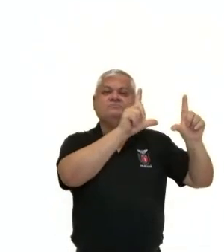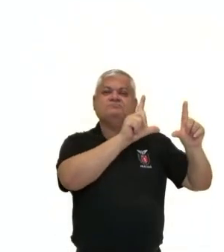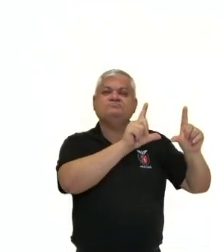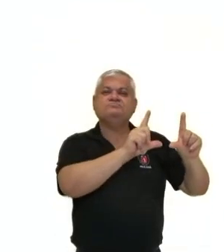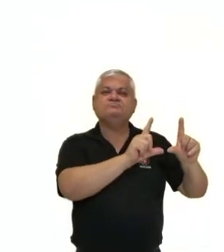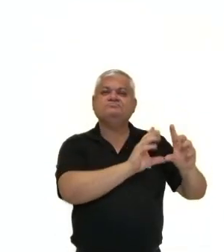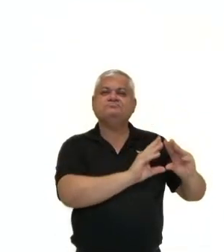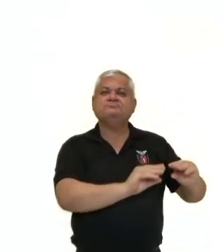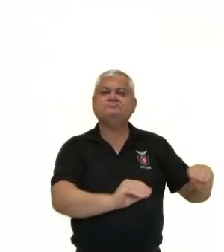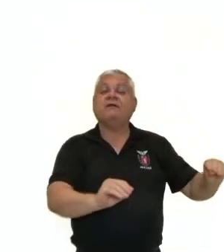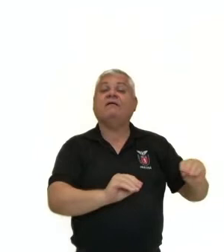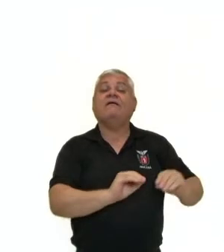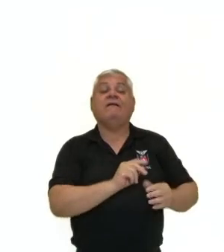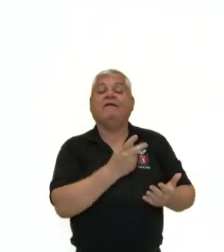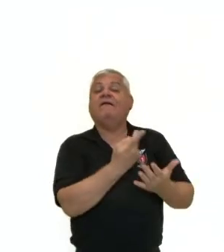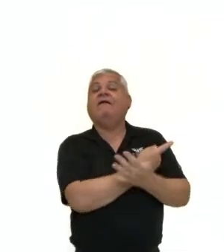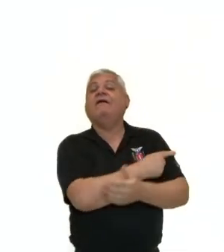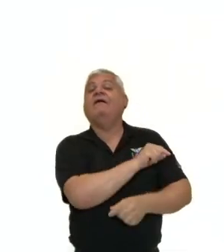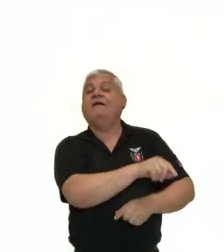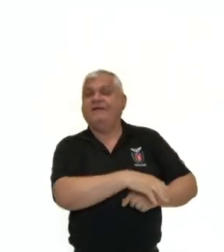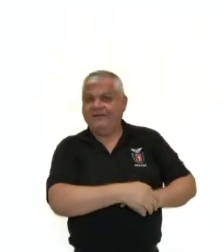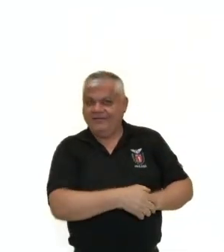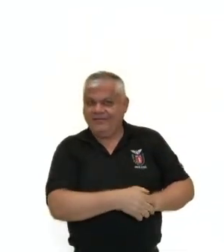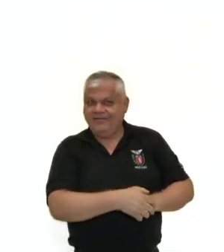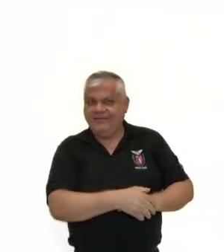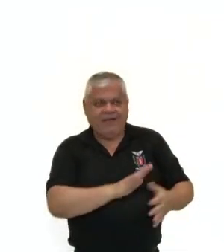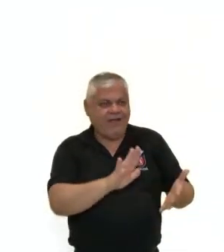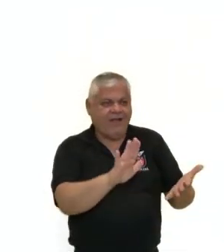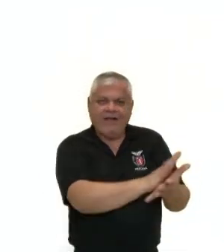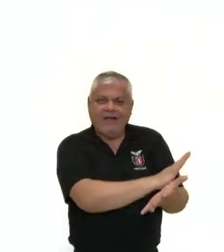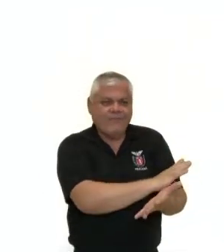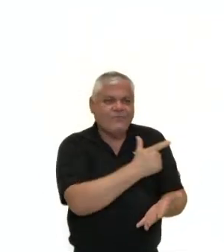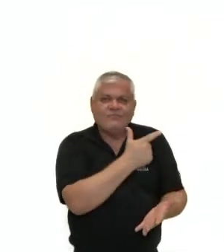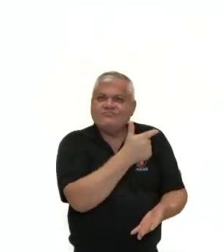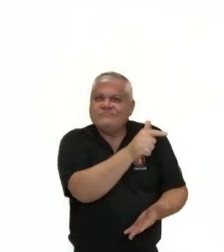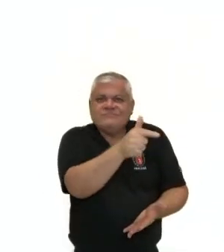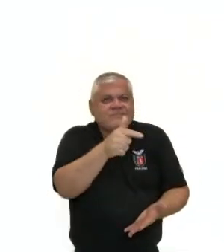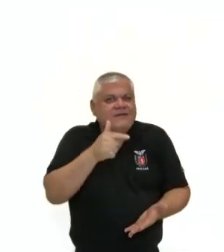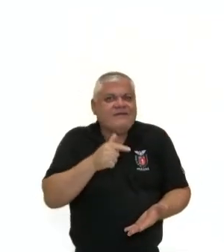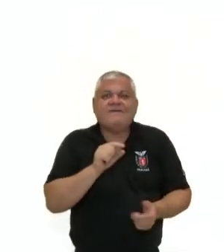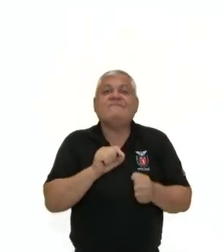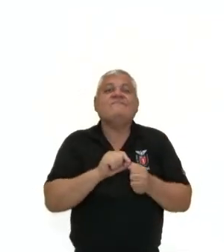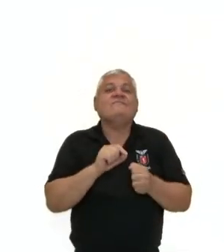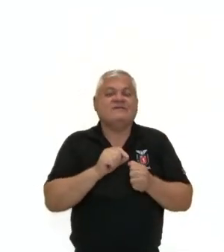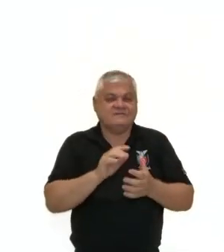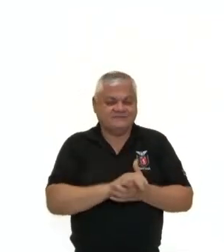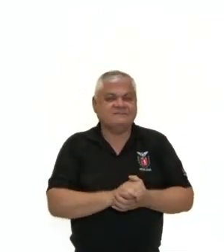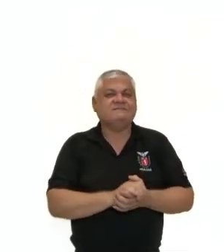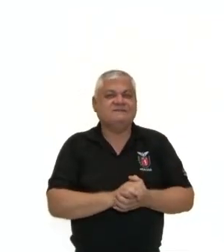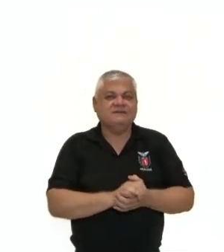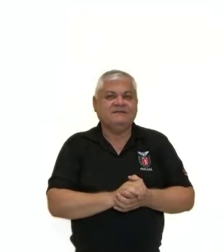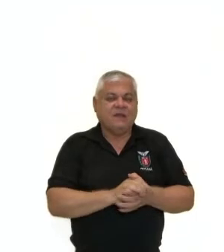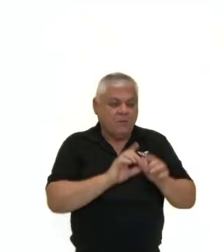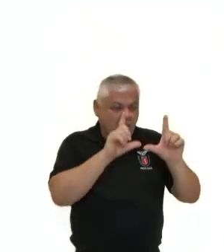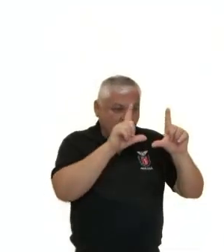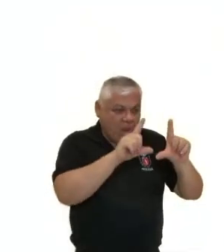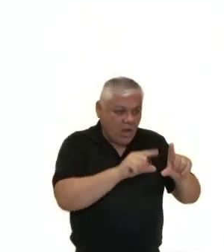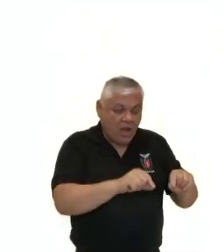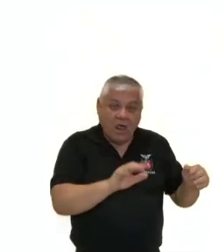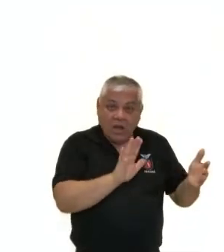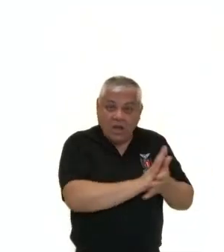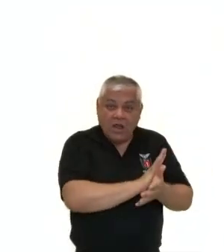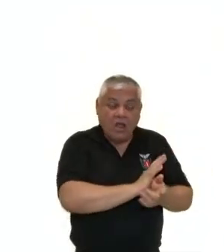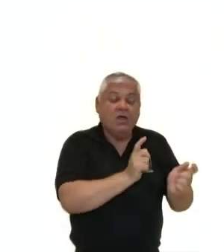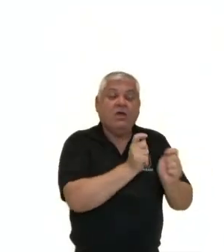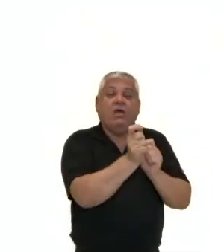levado em conta é O esgotamento de recursos minerais em que o petróleo está inserido pois assim quando a jazida se findarem as